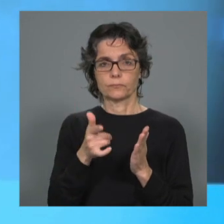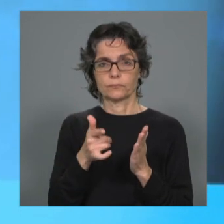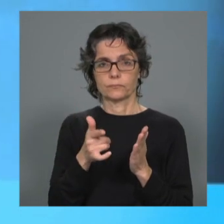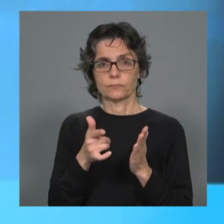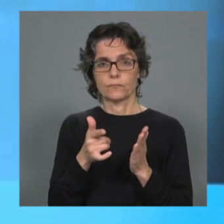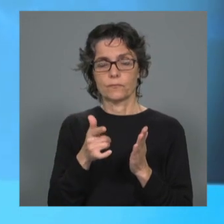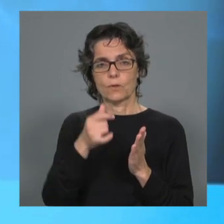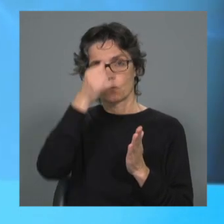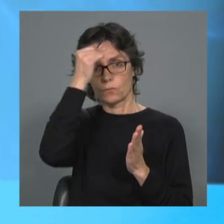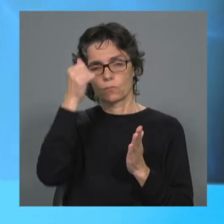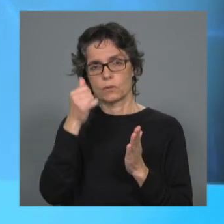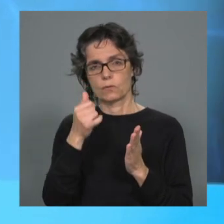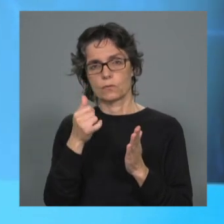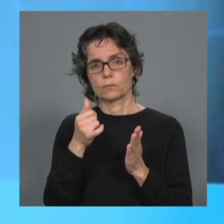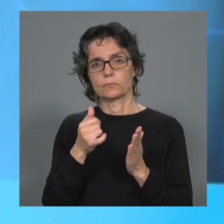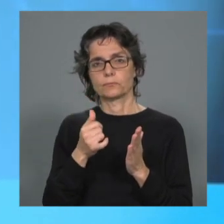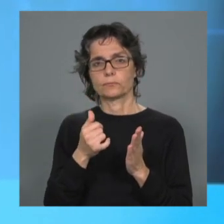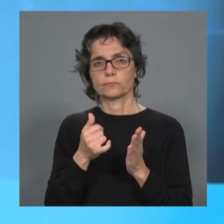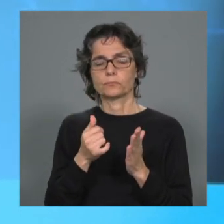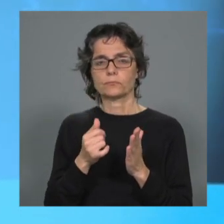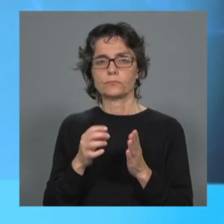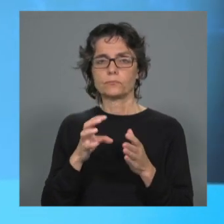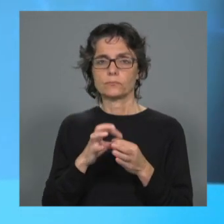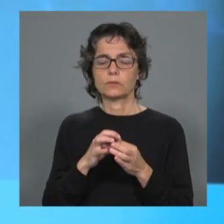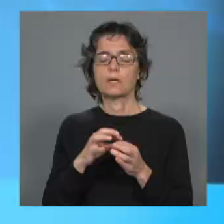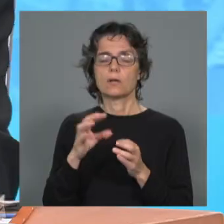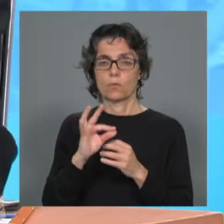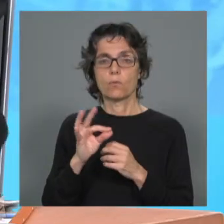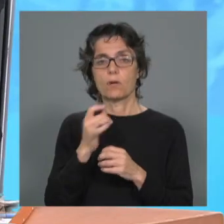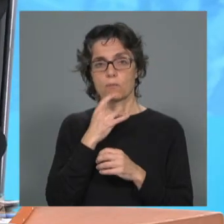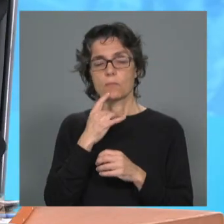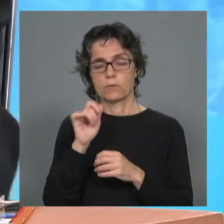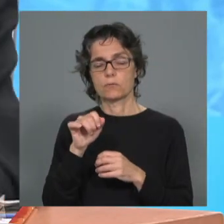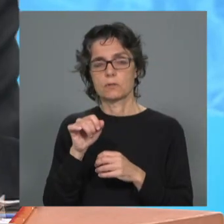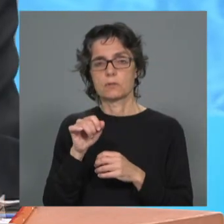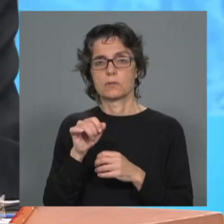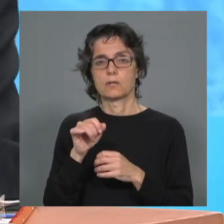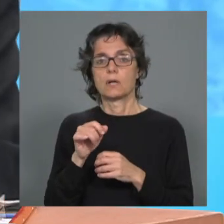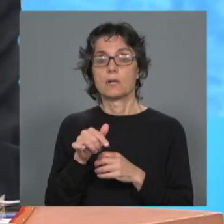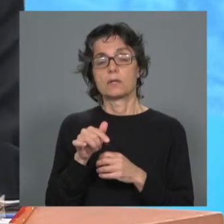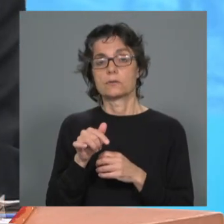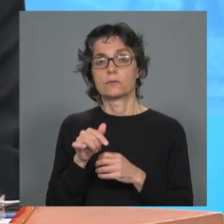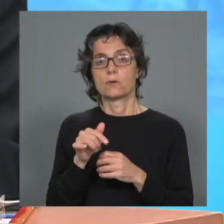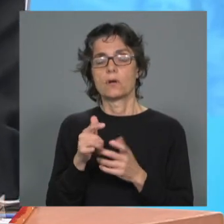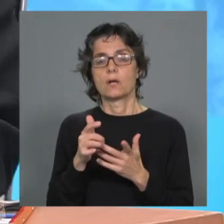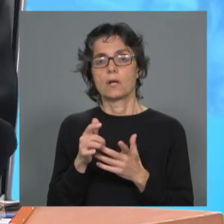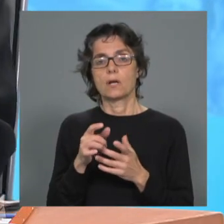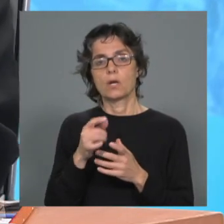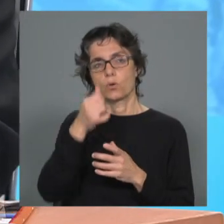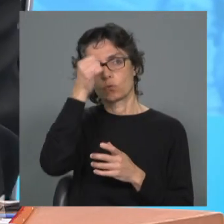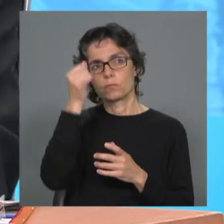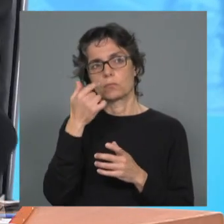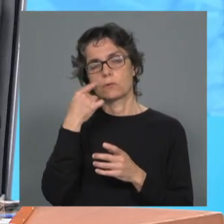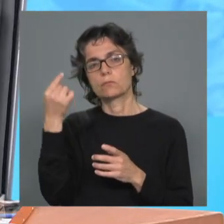do Bom Pastor, creio, não é? Também Domingo das Vocações, etc. O quarto domingo da Páscoa é sempre um domingo muito singular na